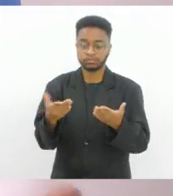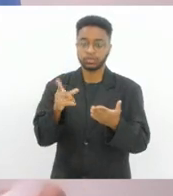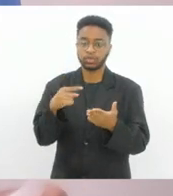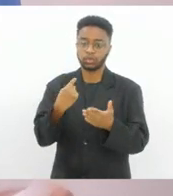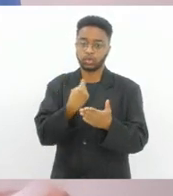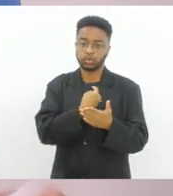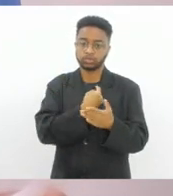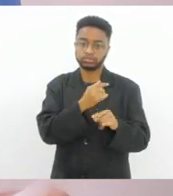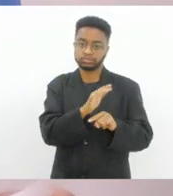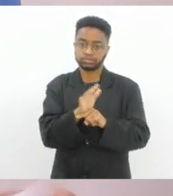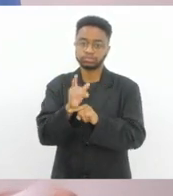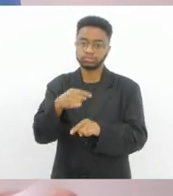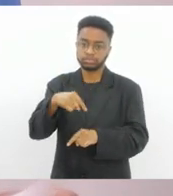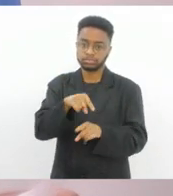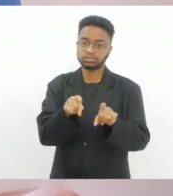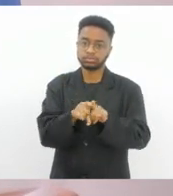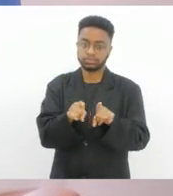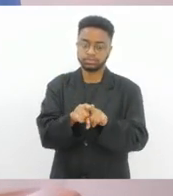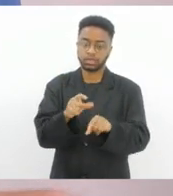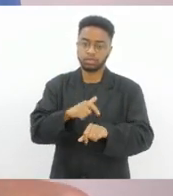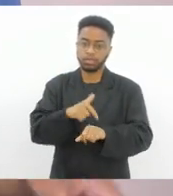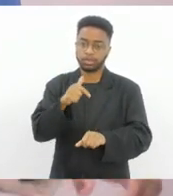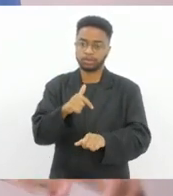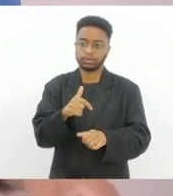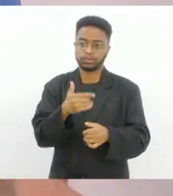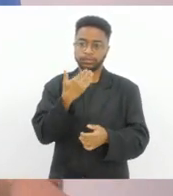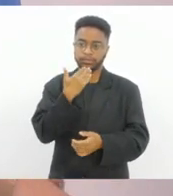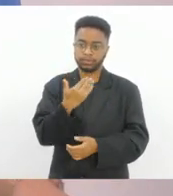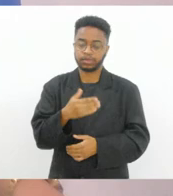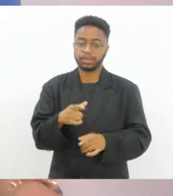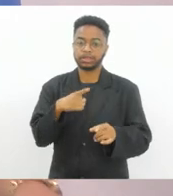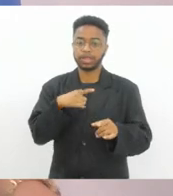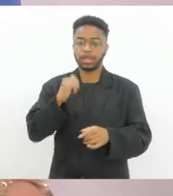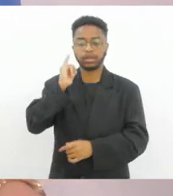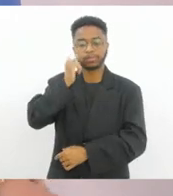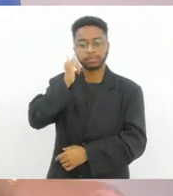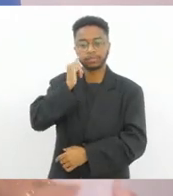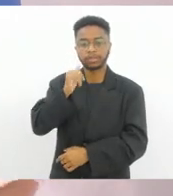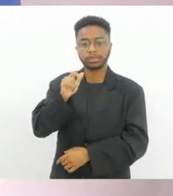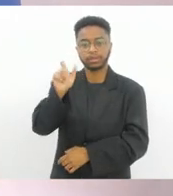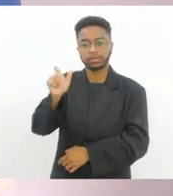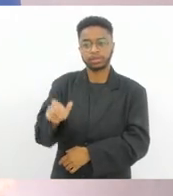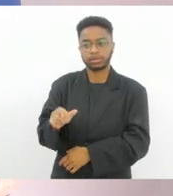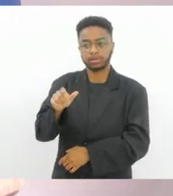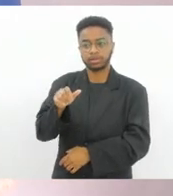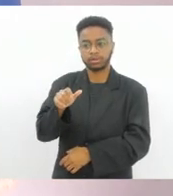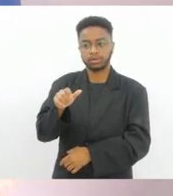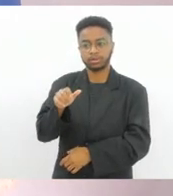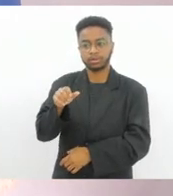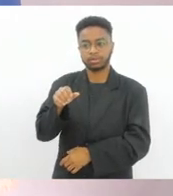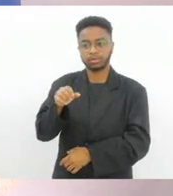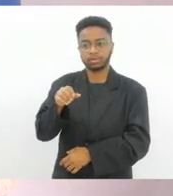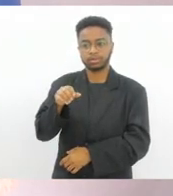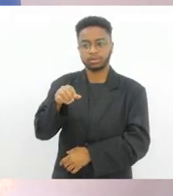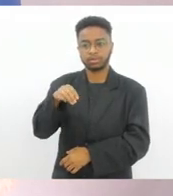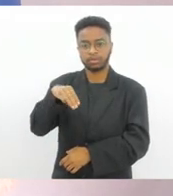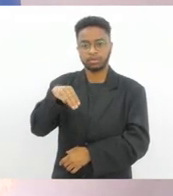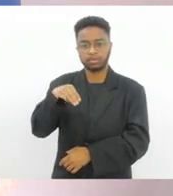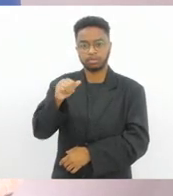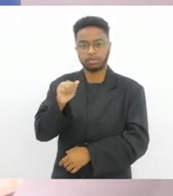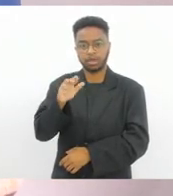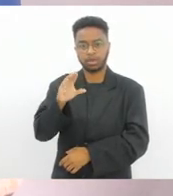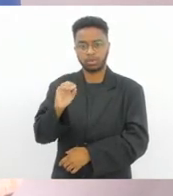conosco também para fazer essa cobrança. Chegou aqui um relato do senhor Marco Jacobá,